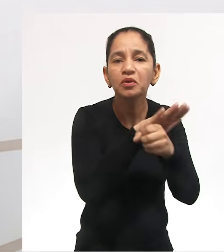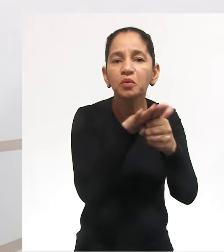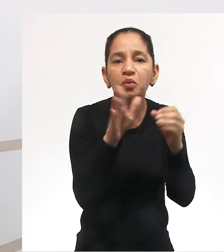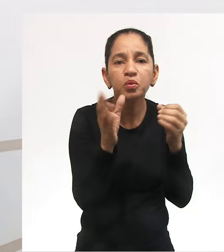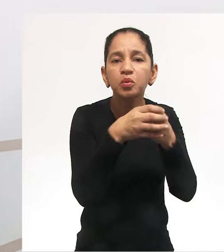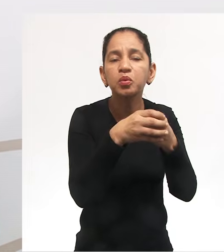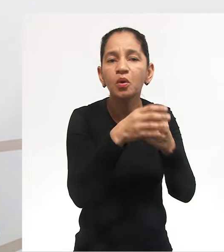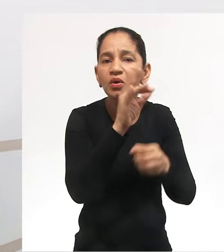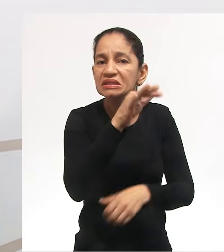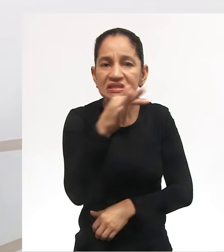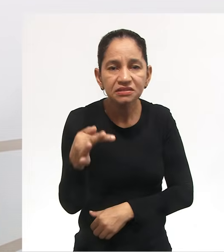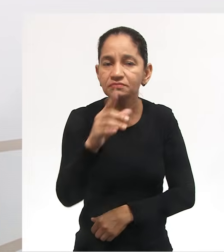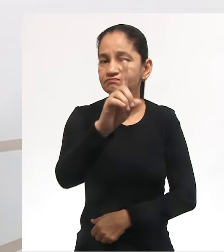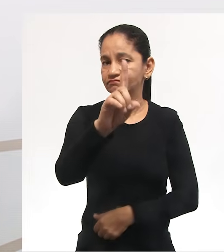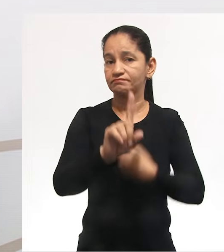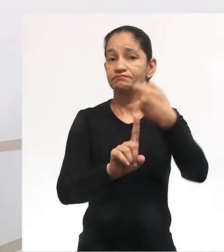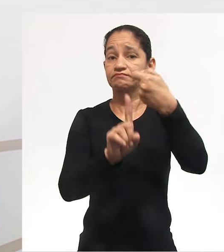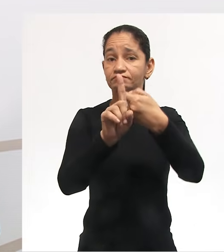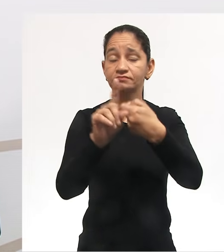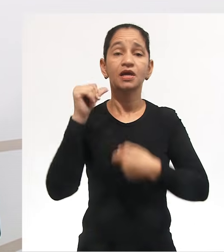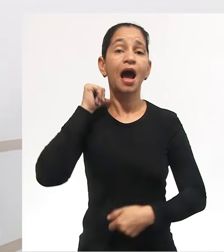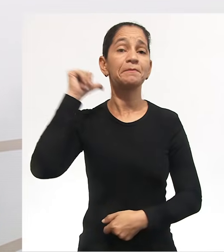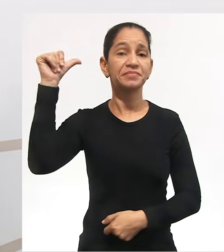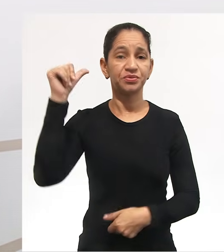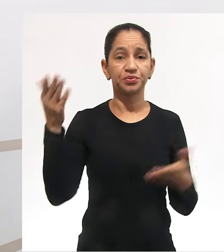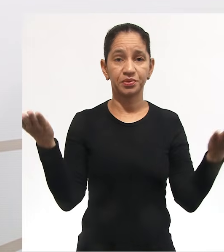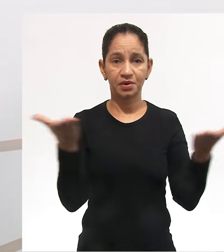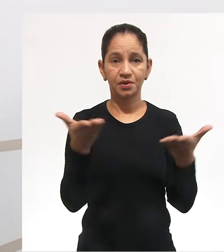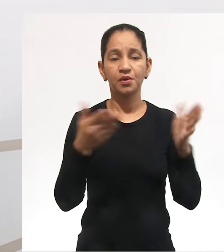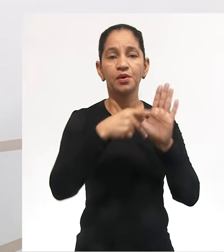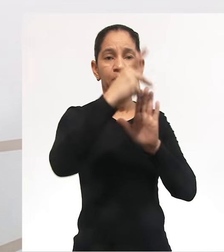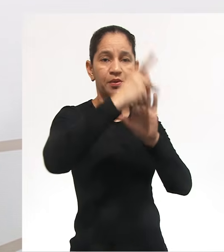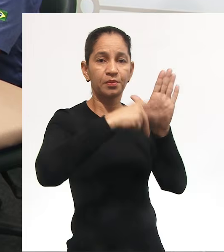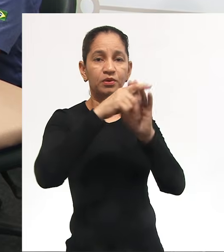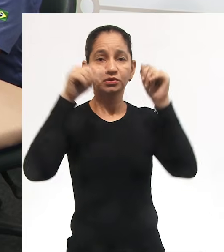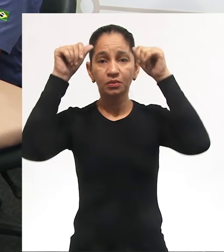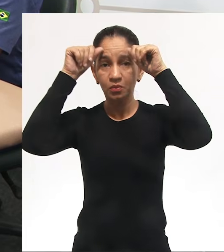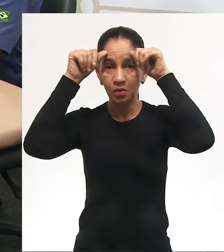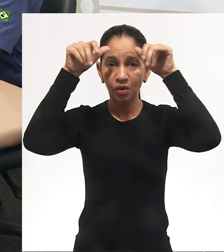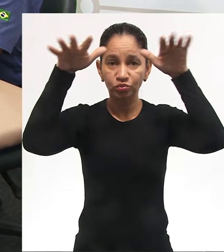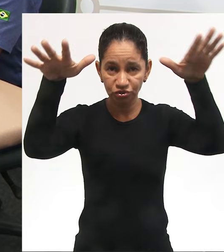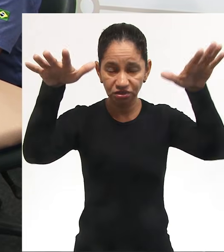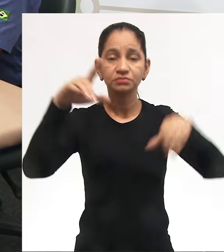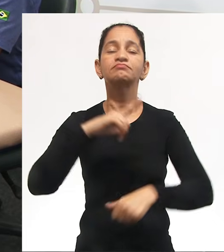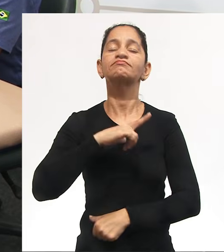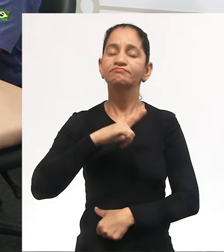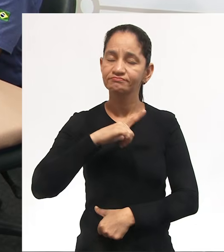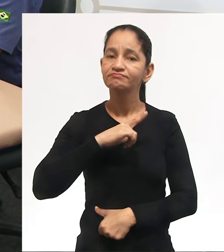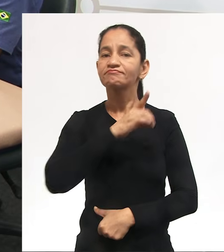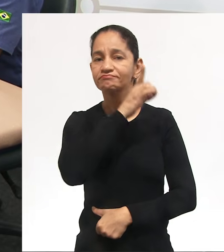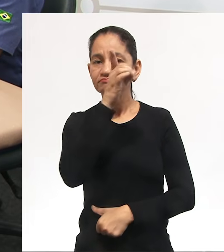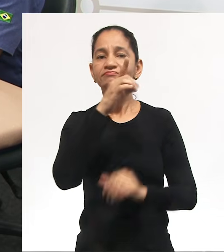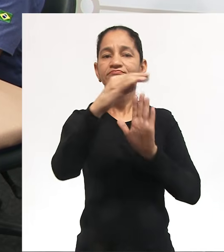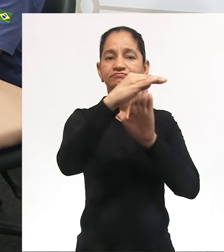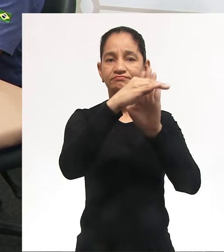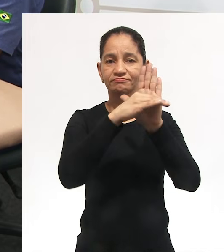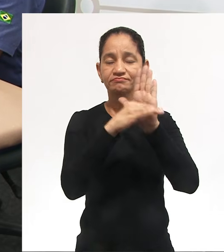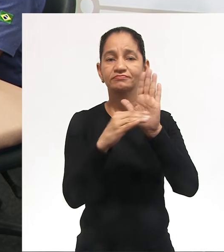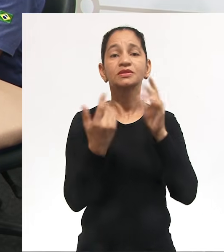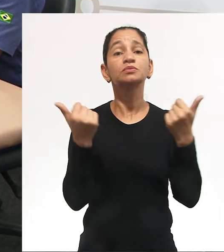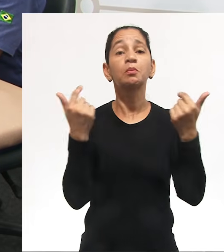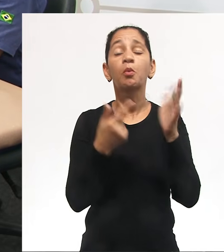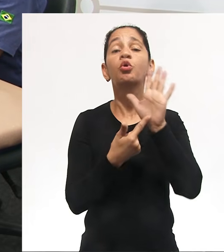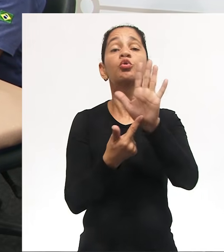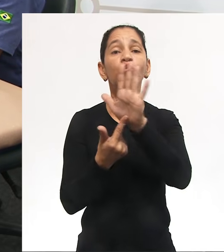ficou só ali, né? Aí, agora em abril nós fizemos a programação do autismo, né, ali, e aí a